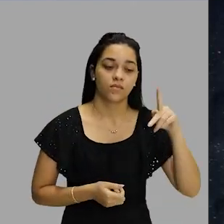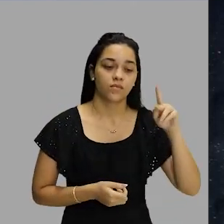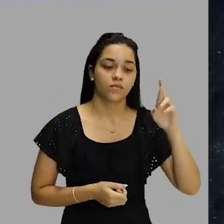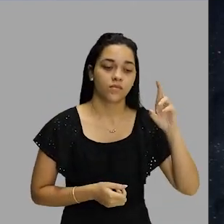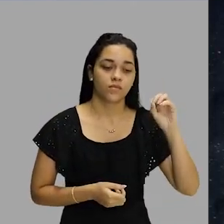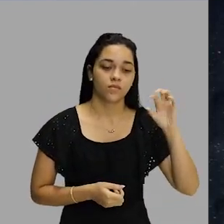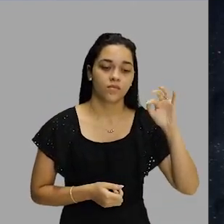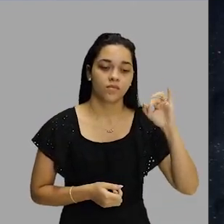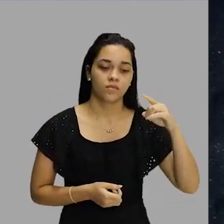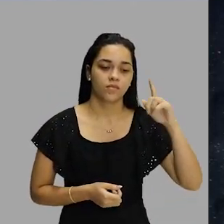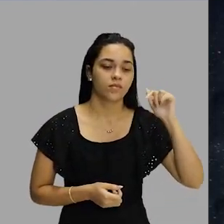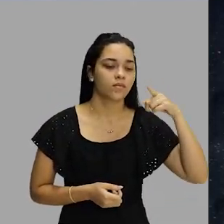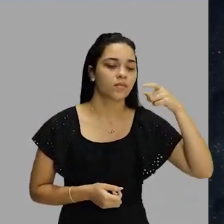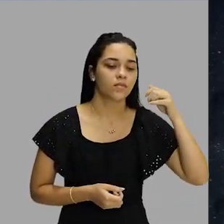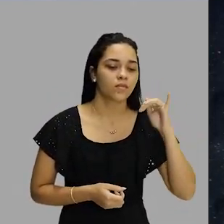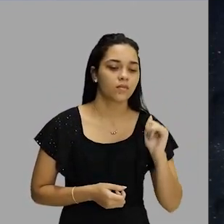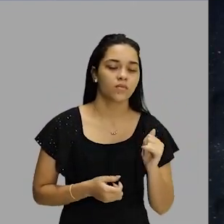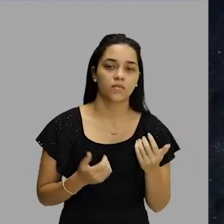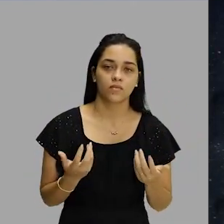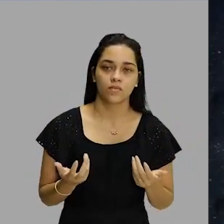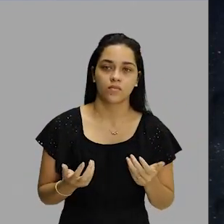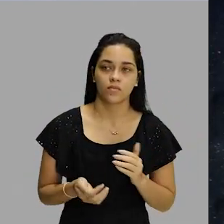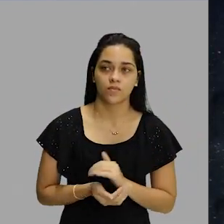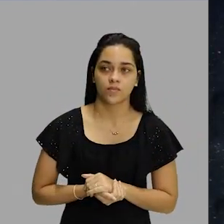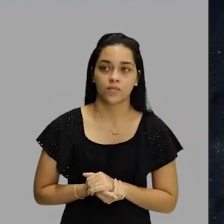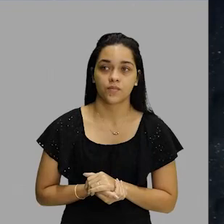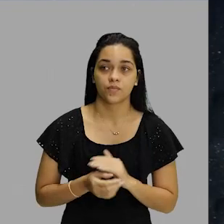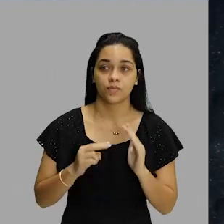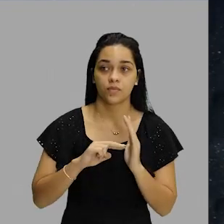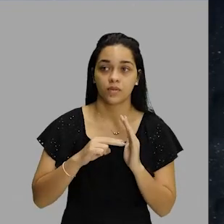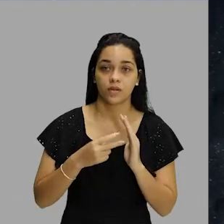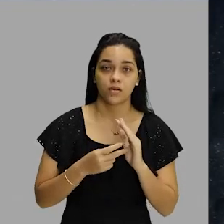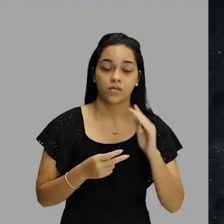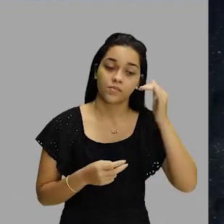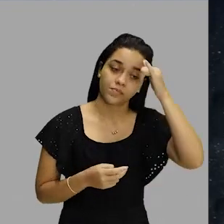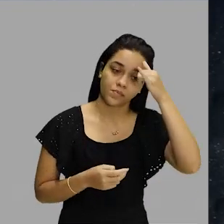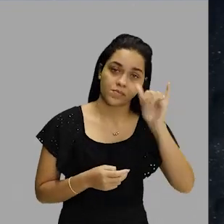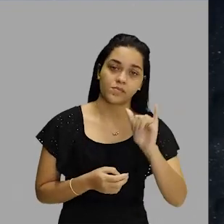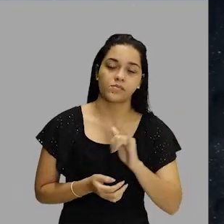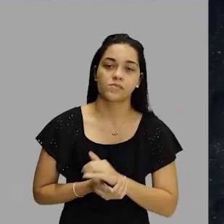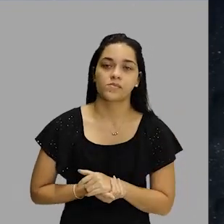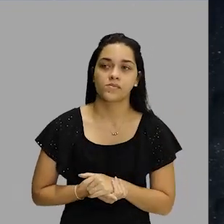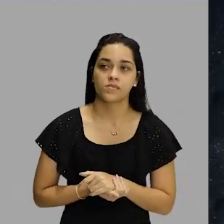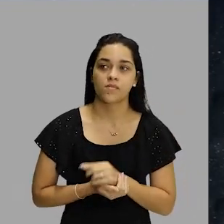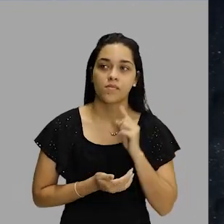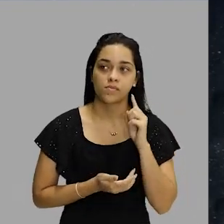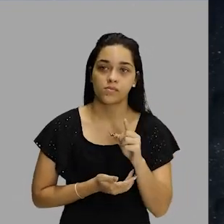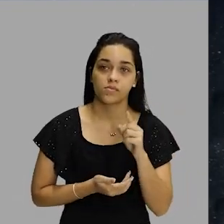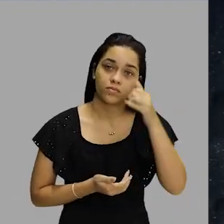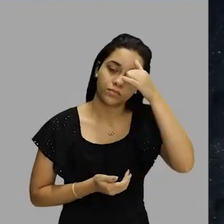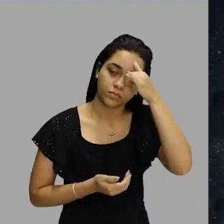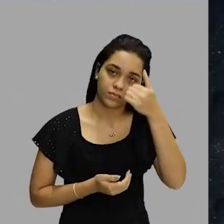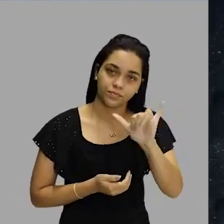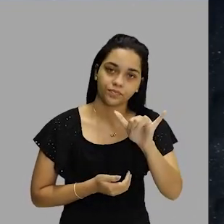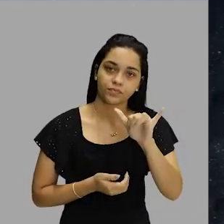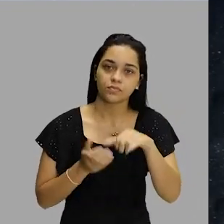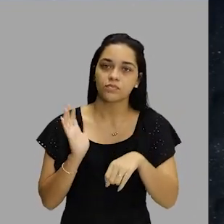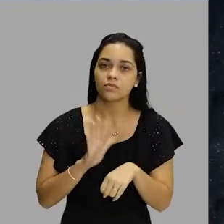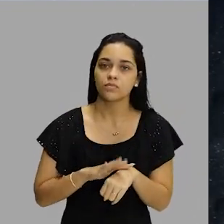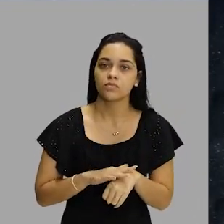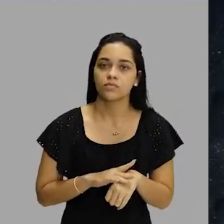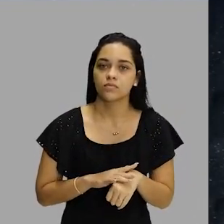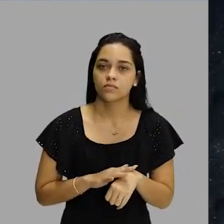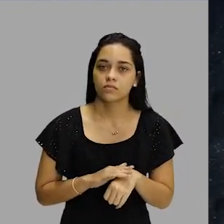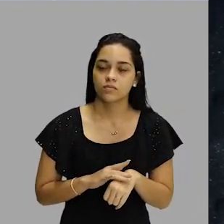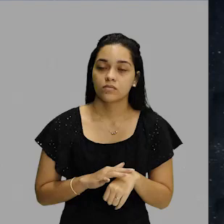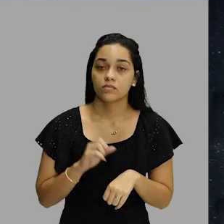Profilaxia. Profilaxia, pessoal, é o sinônimo de prevenção. Quando você previne uma doença,